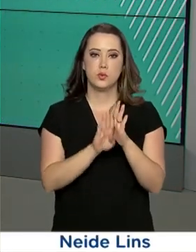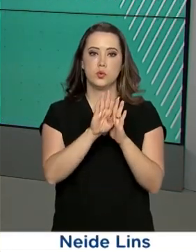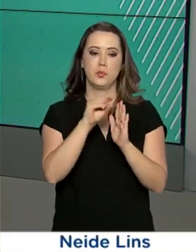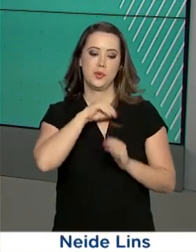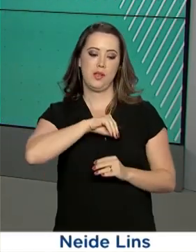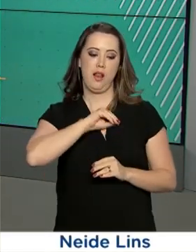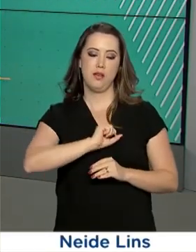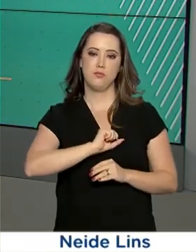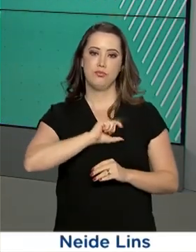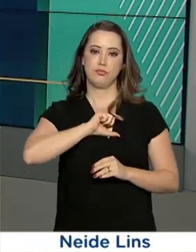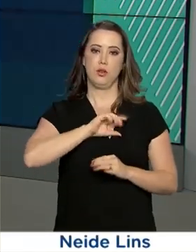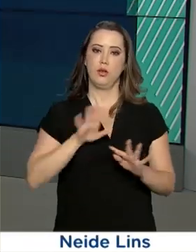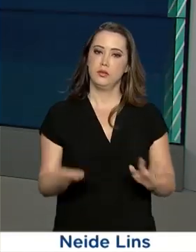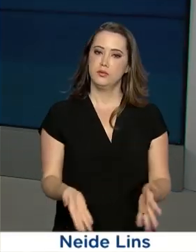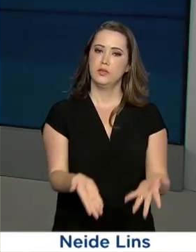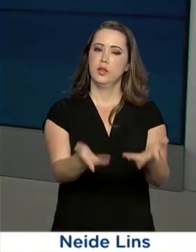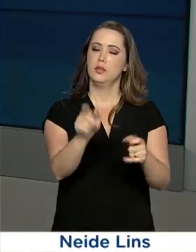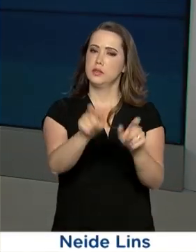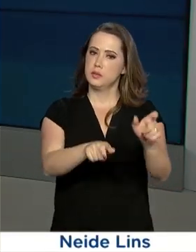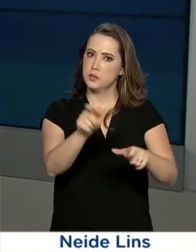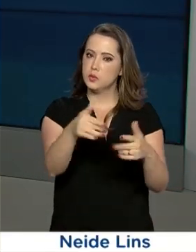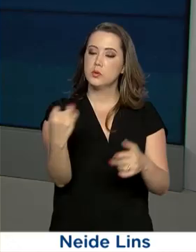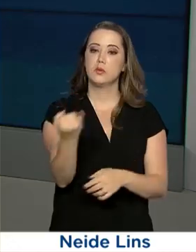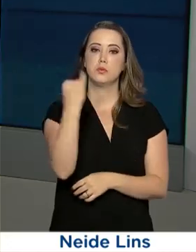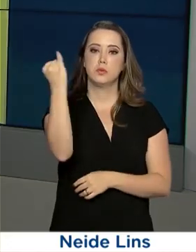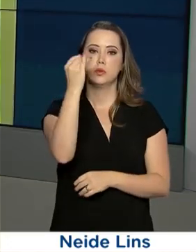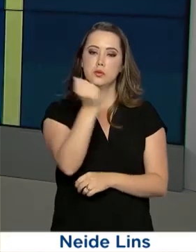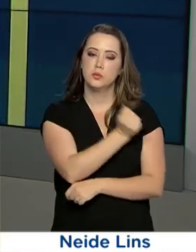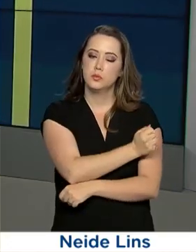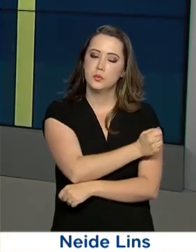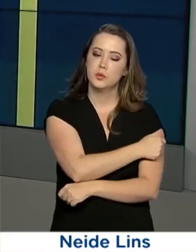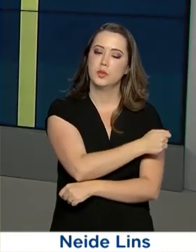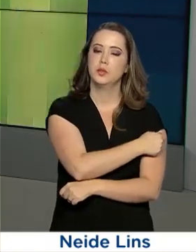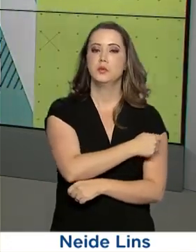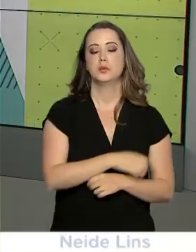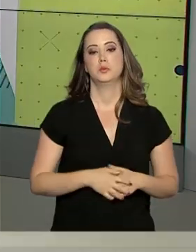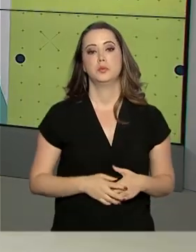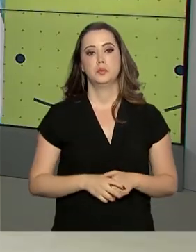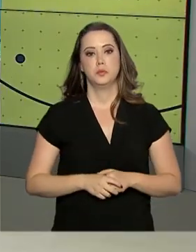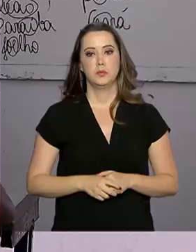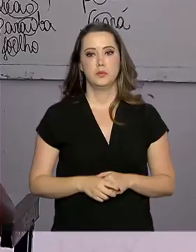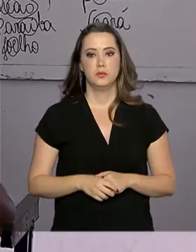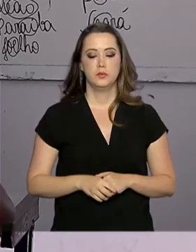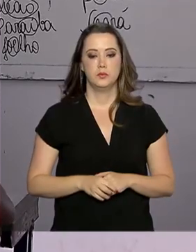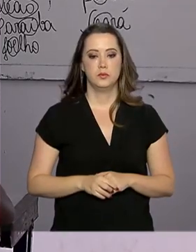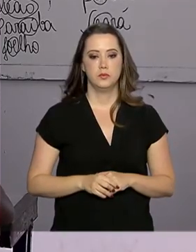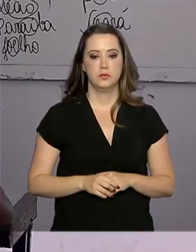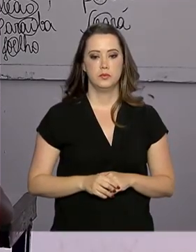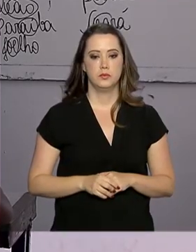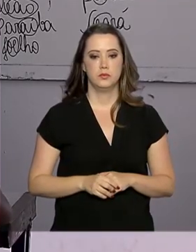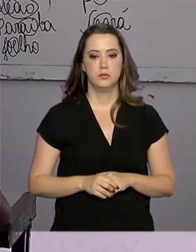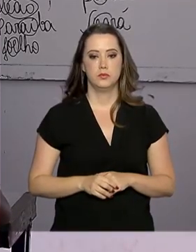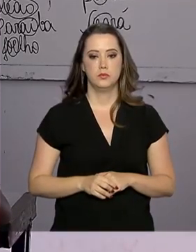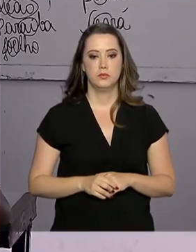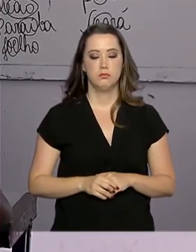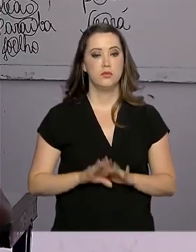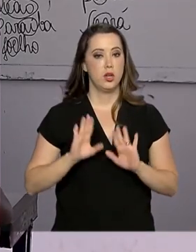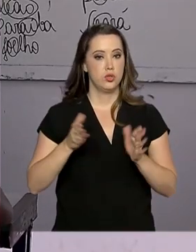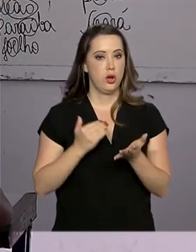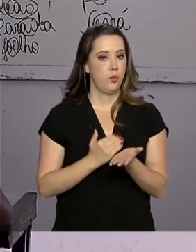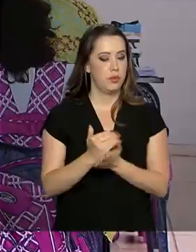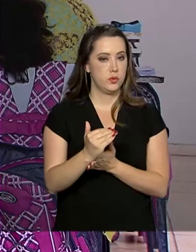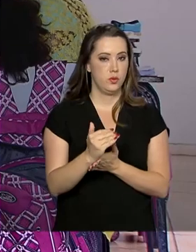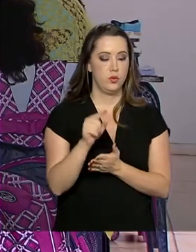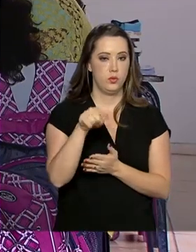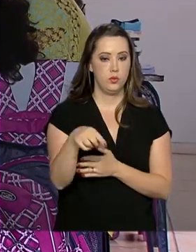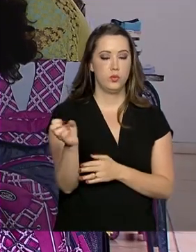objetivo é valorizar este profissional tão importante para a formação dos alunos já está valendo